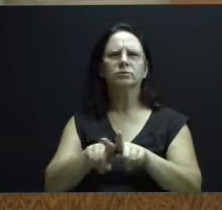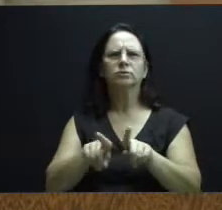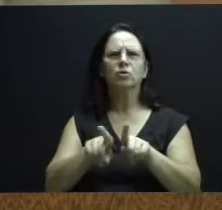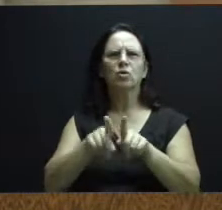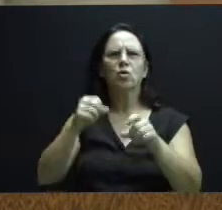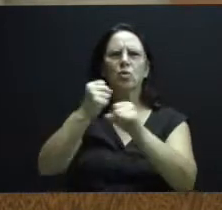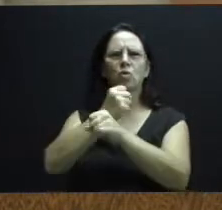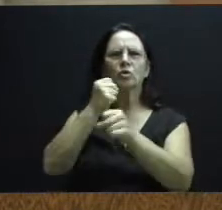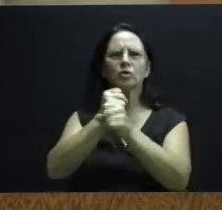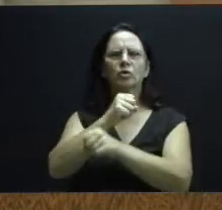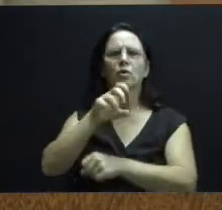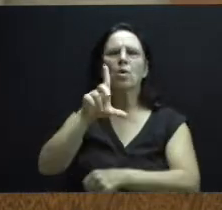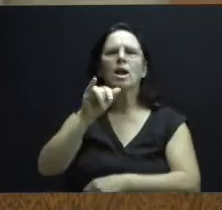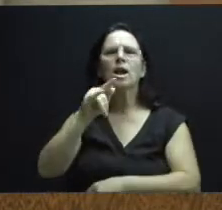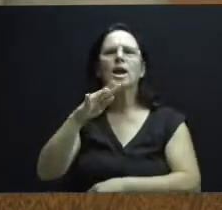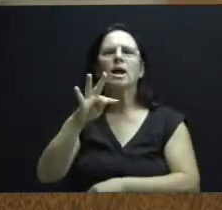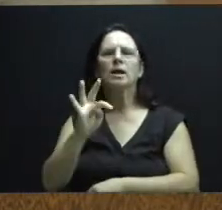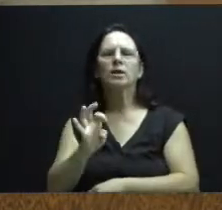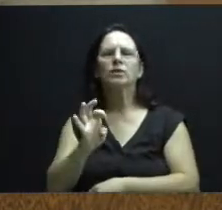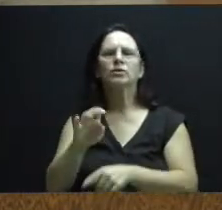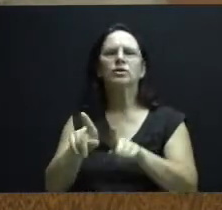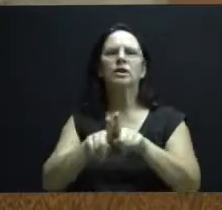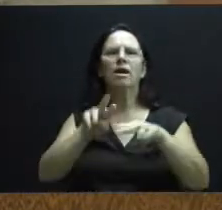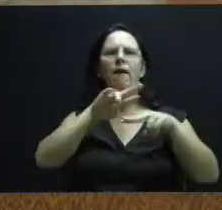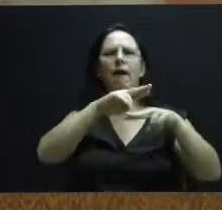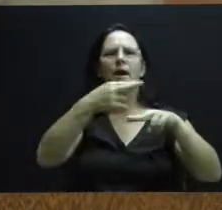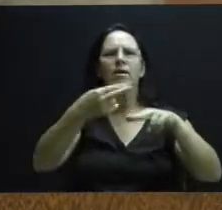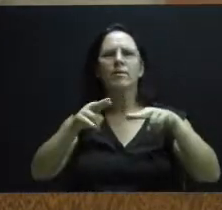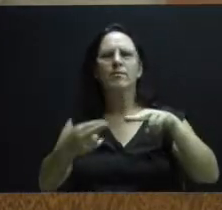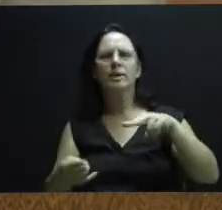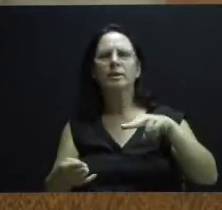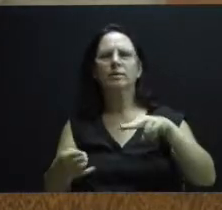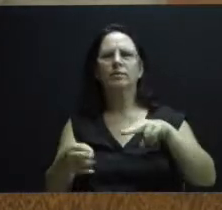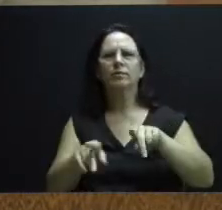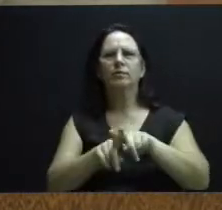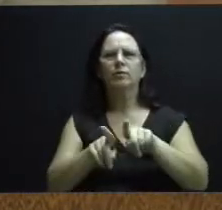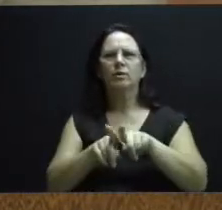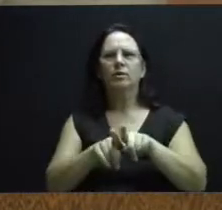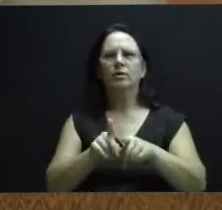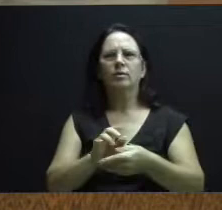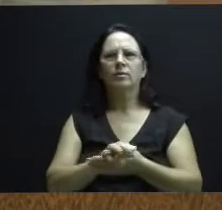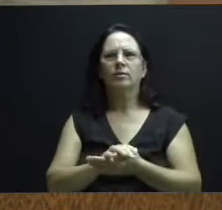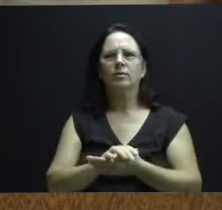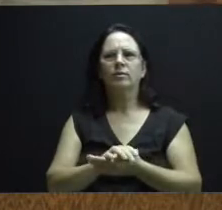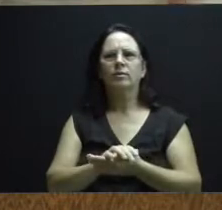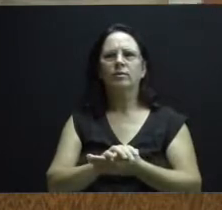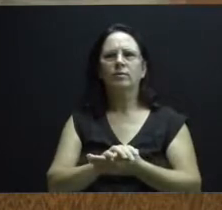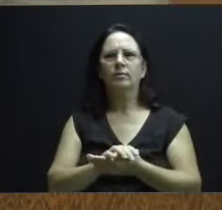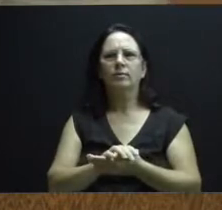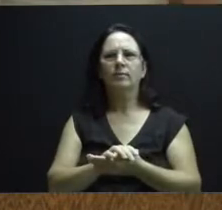dique do rio das pedras a represa foi inundada em em